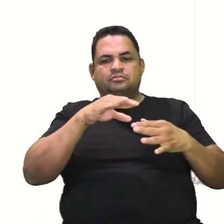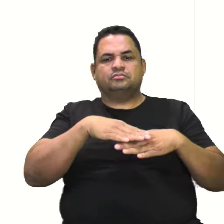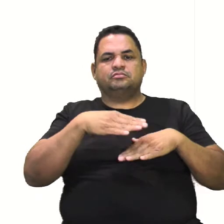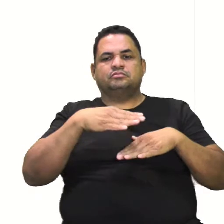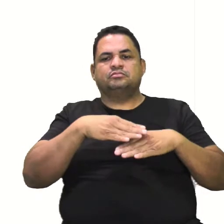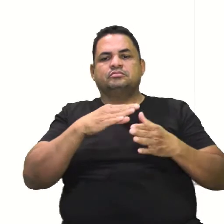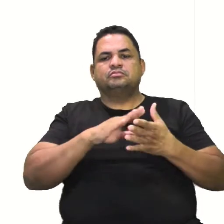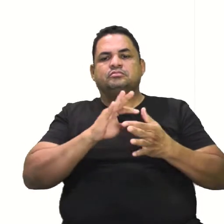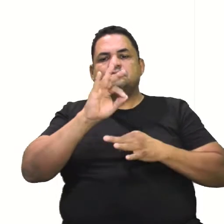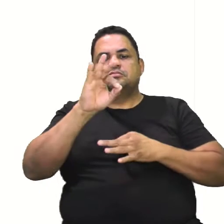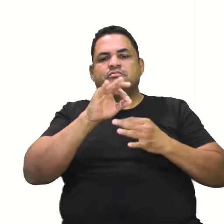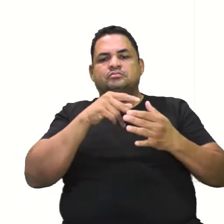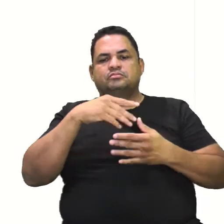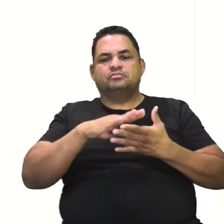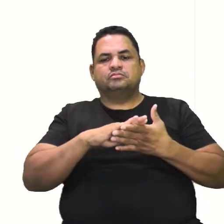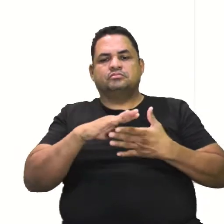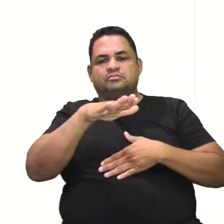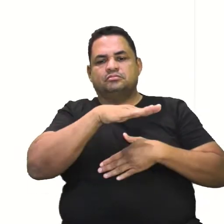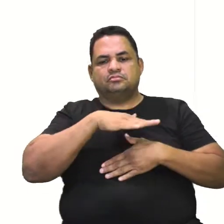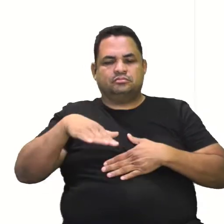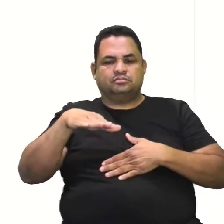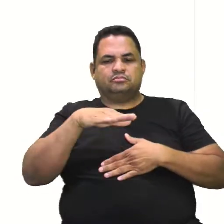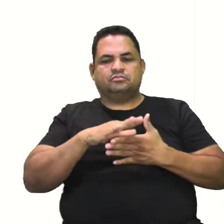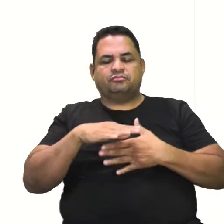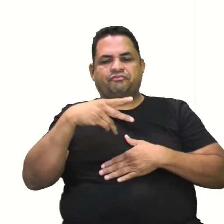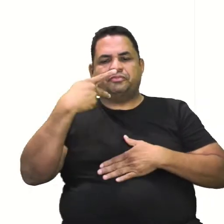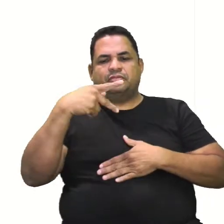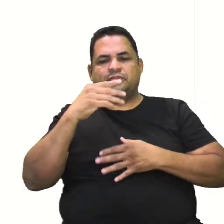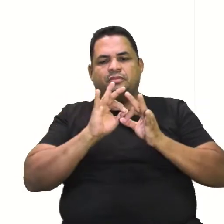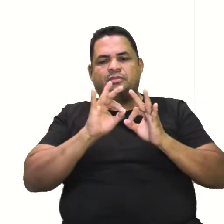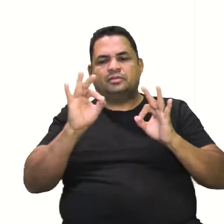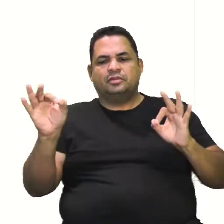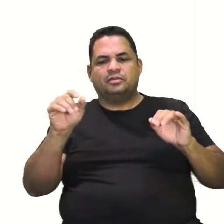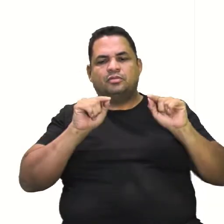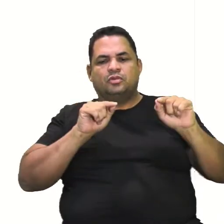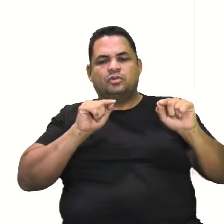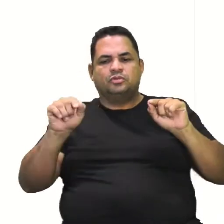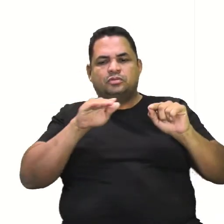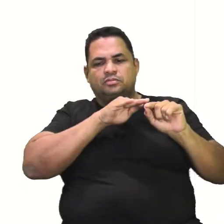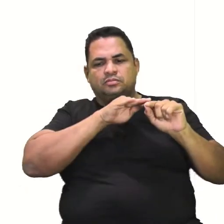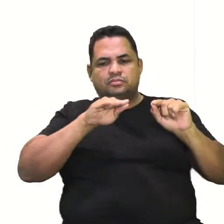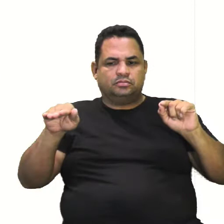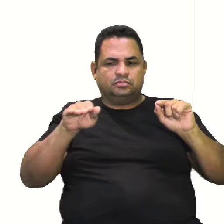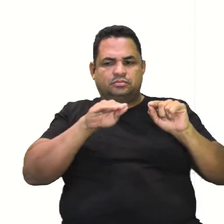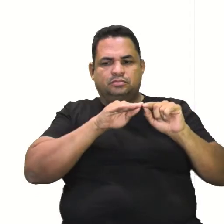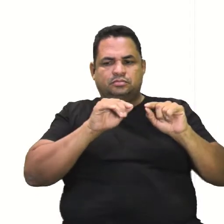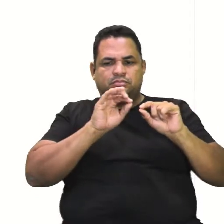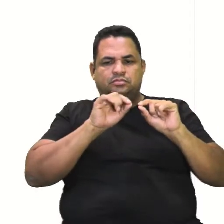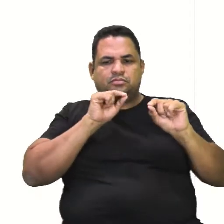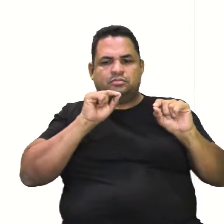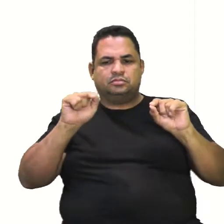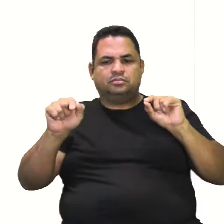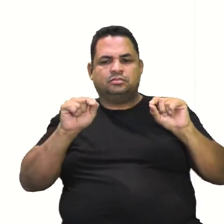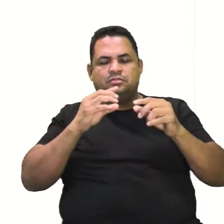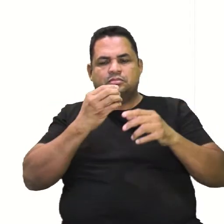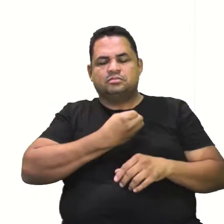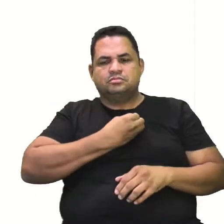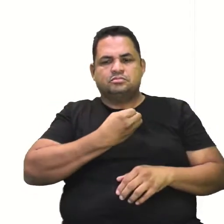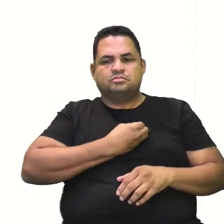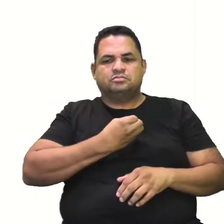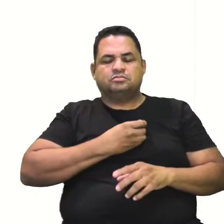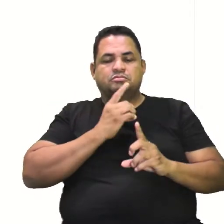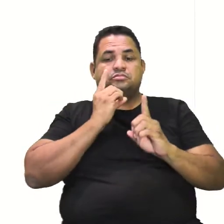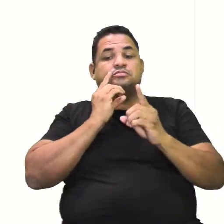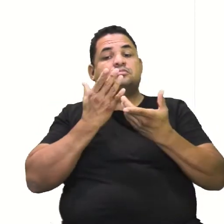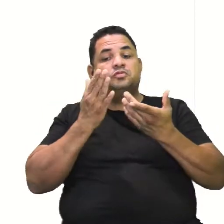retas, falamos sobre a distância entre um ponto e uma reta. Se eu calcular essa distância entre o ponto e a reta e o número